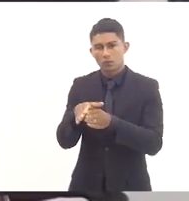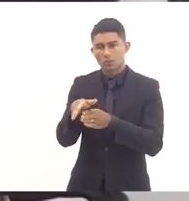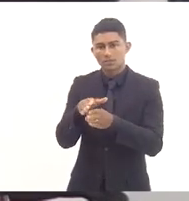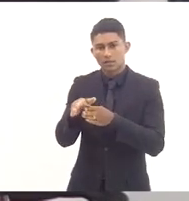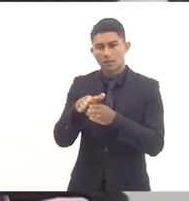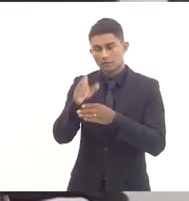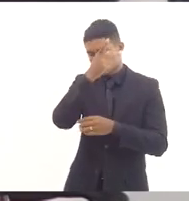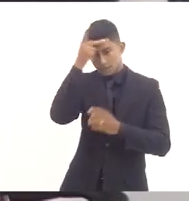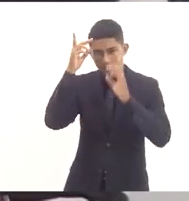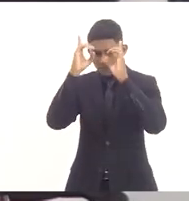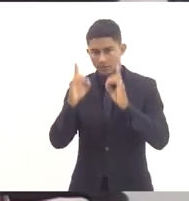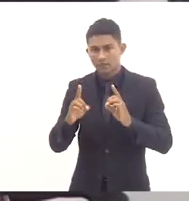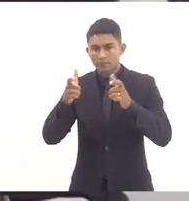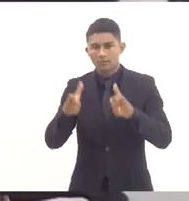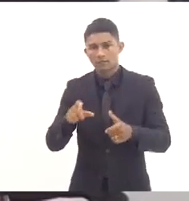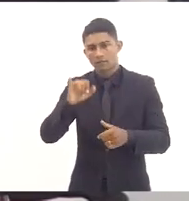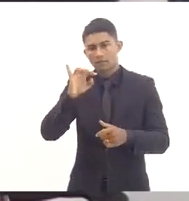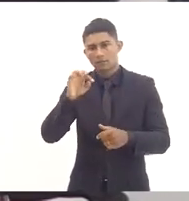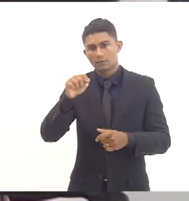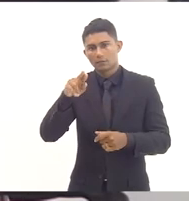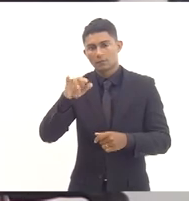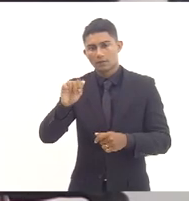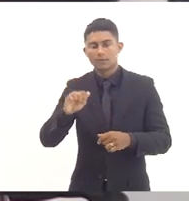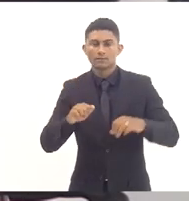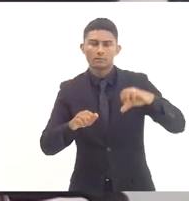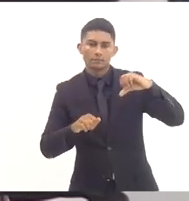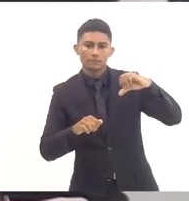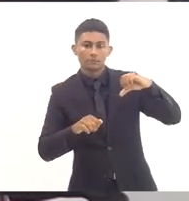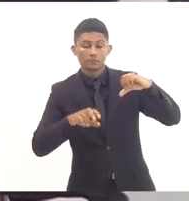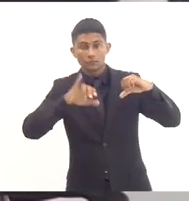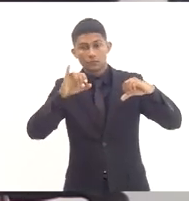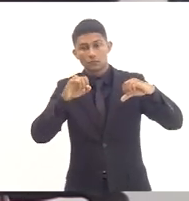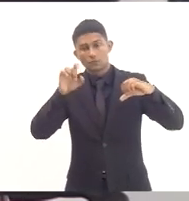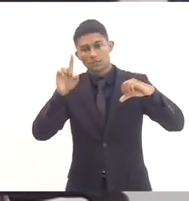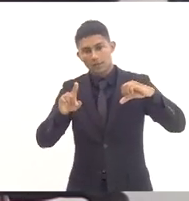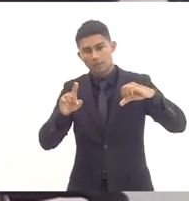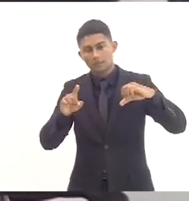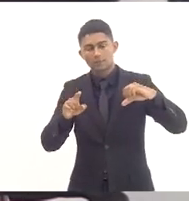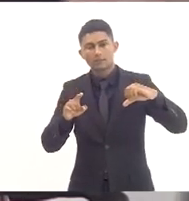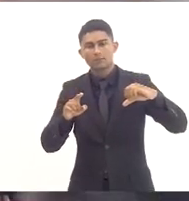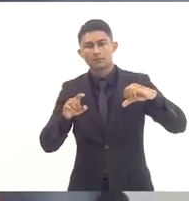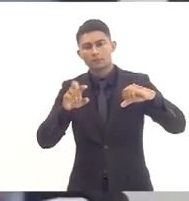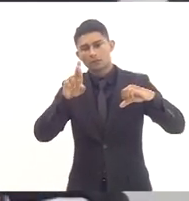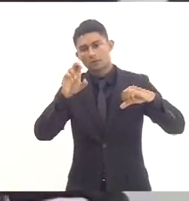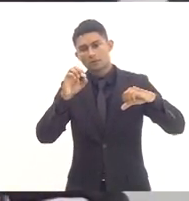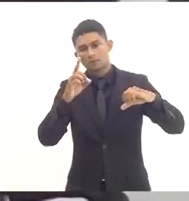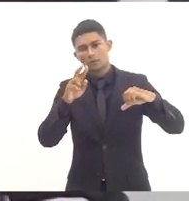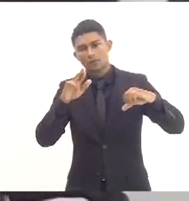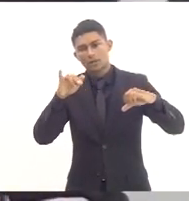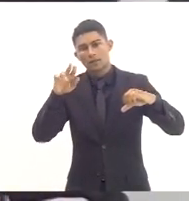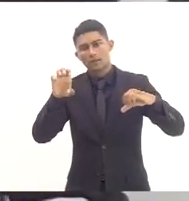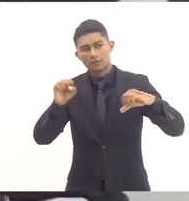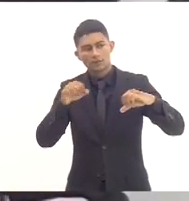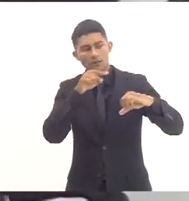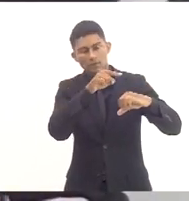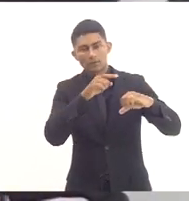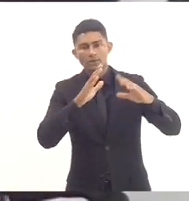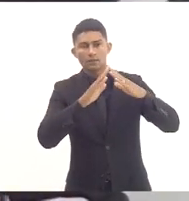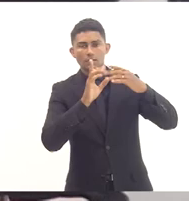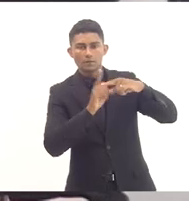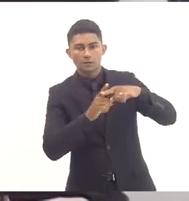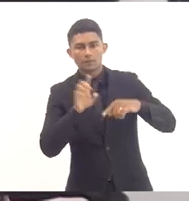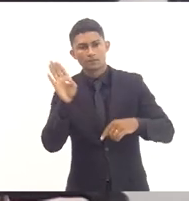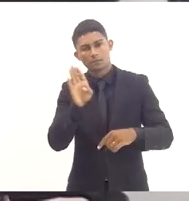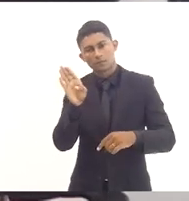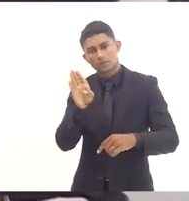Itaguaí José Rodrigues de Oliveira primeira da primeira José Rodrigues da 1ª Igreja Batista